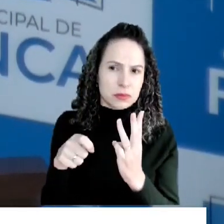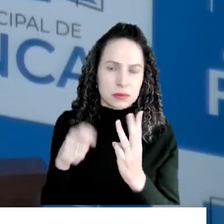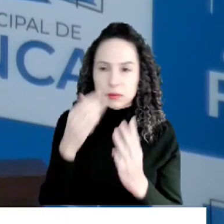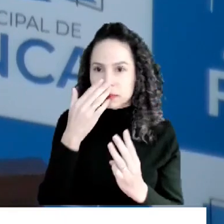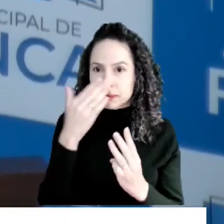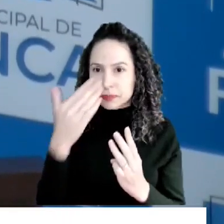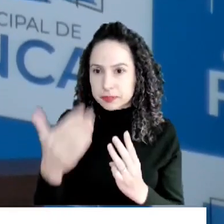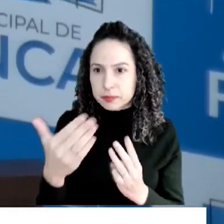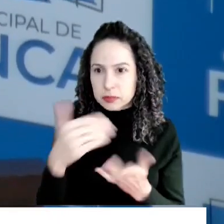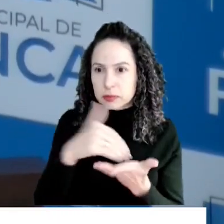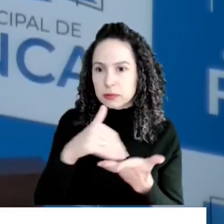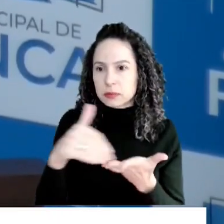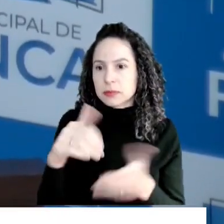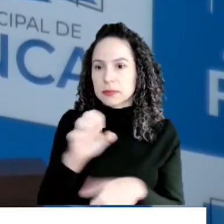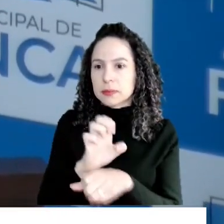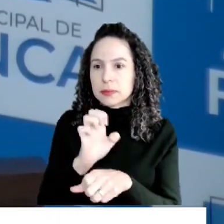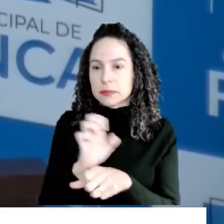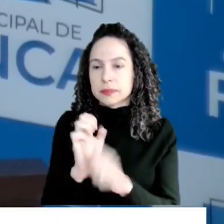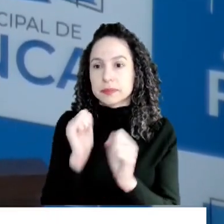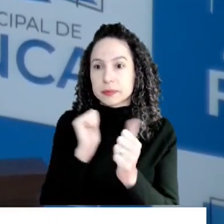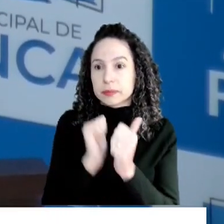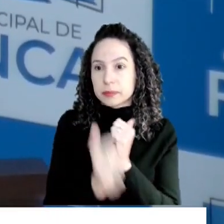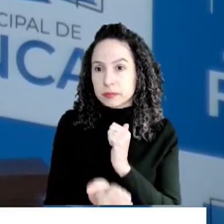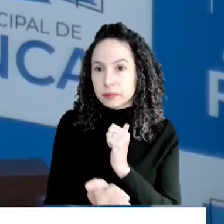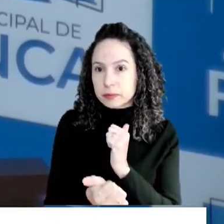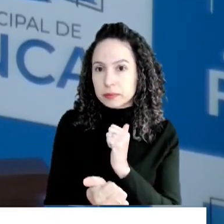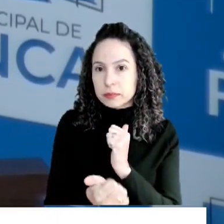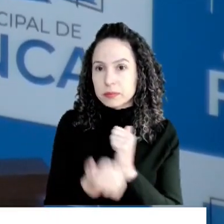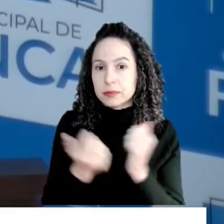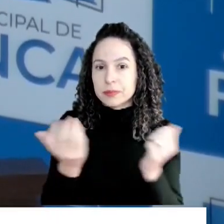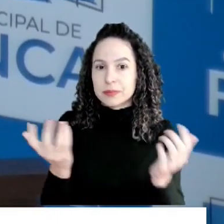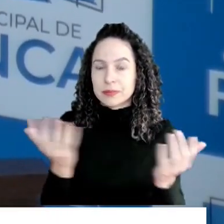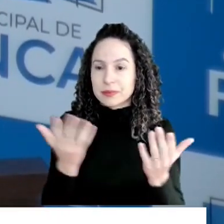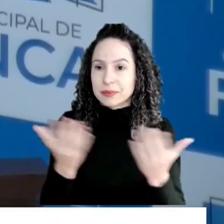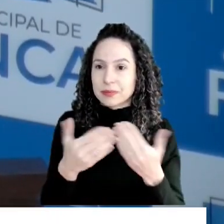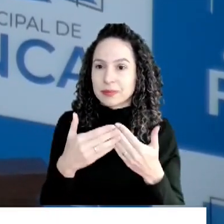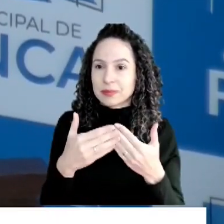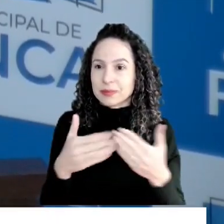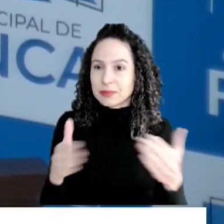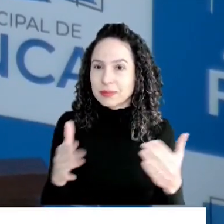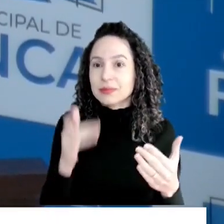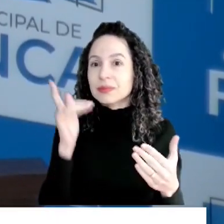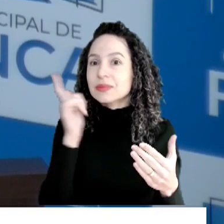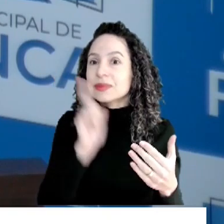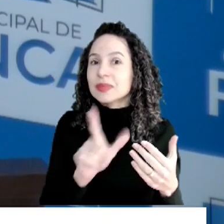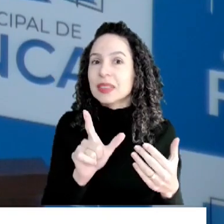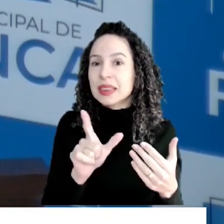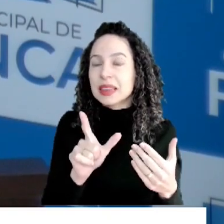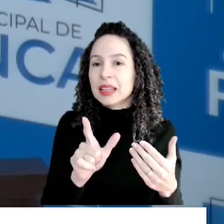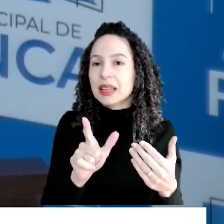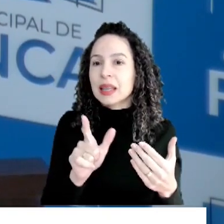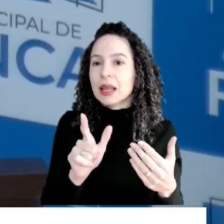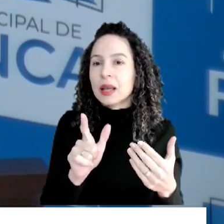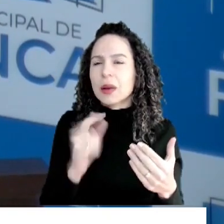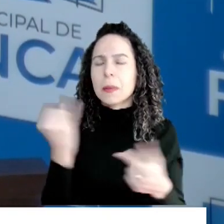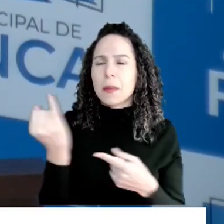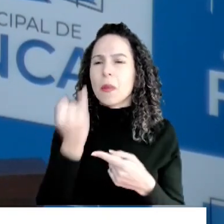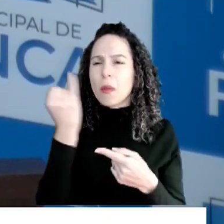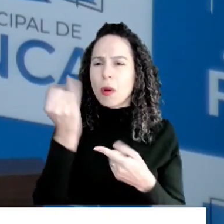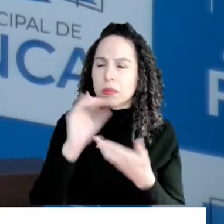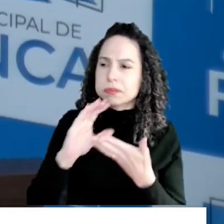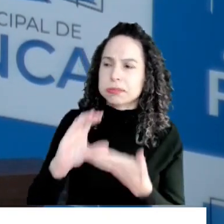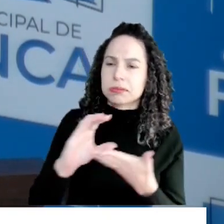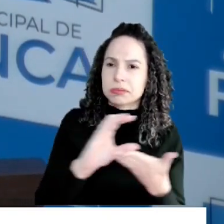de Esportes. Nessa oportunidade, conseguimos fazer importantes investimentos aqui para a